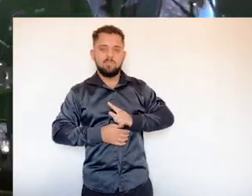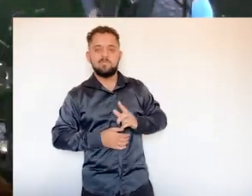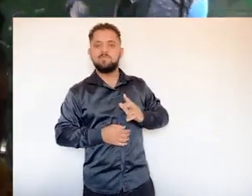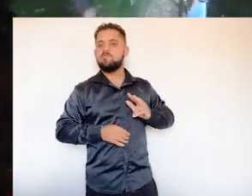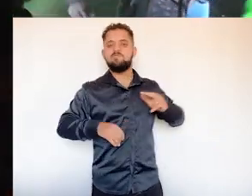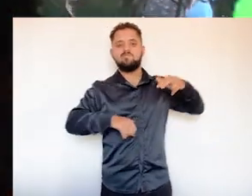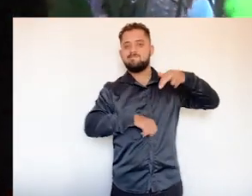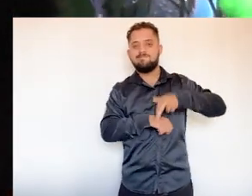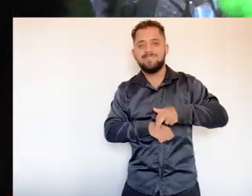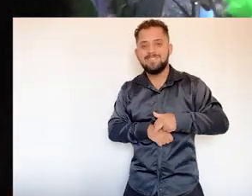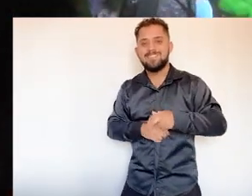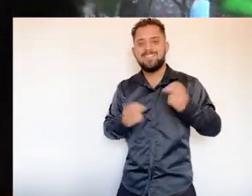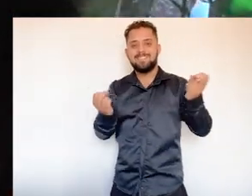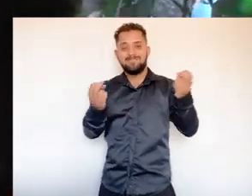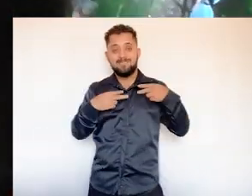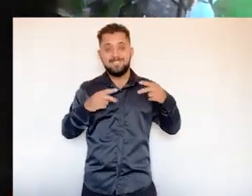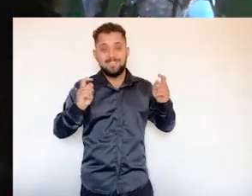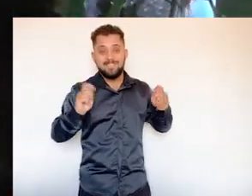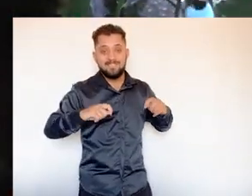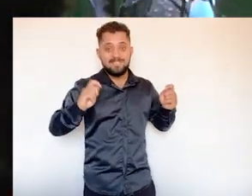vê.